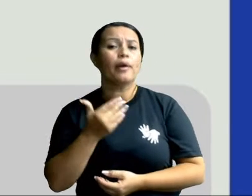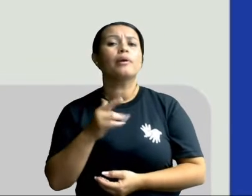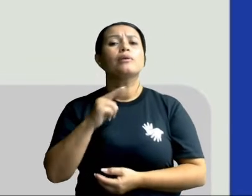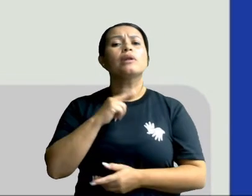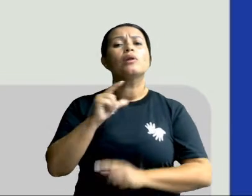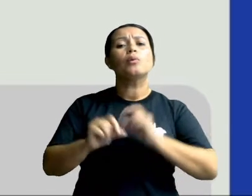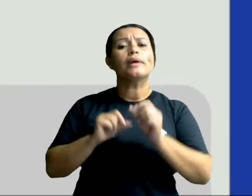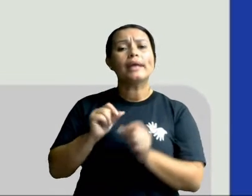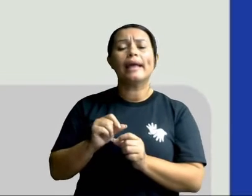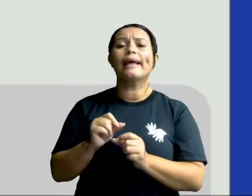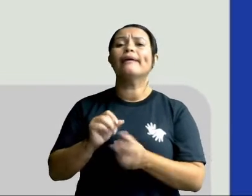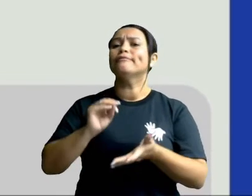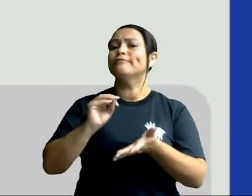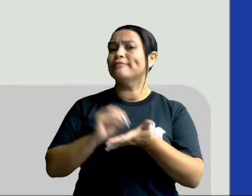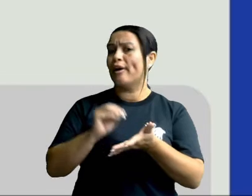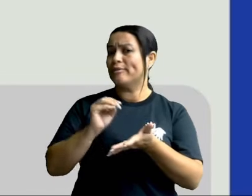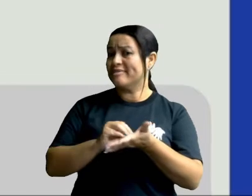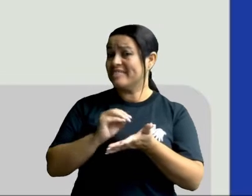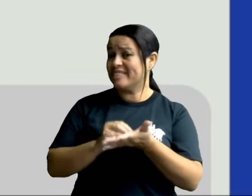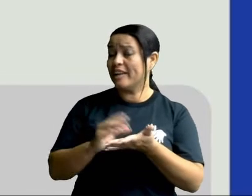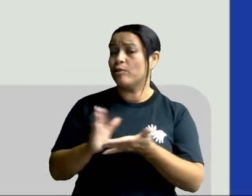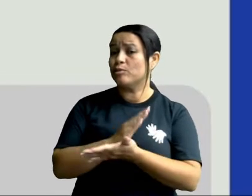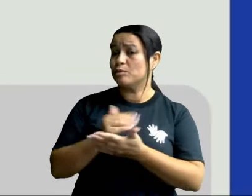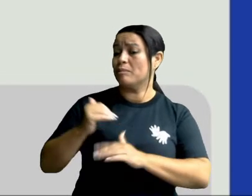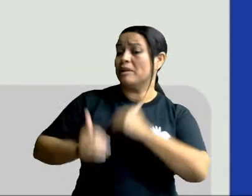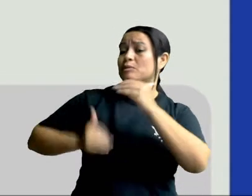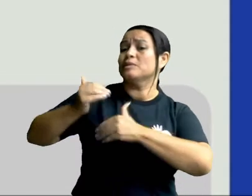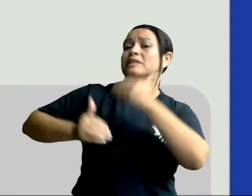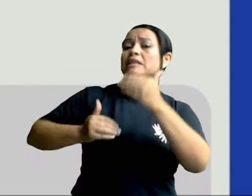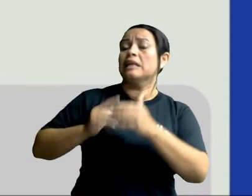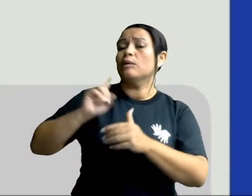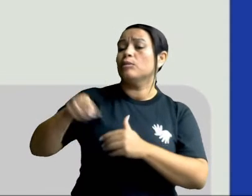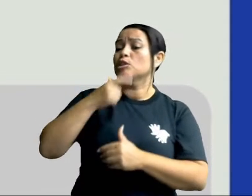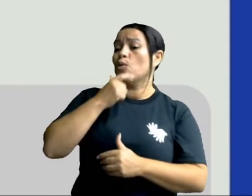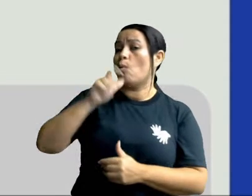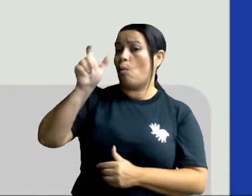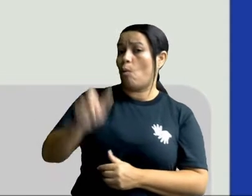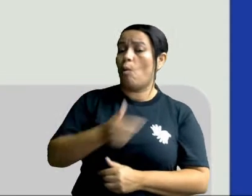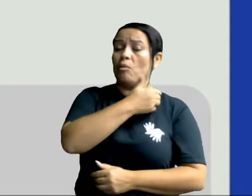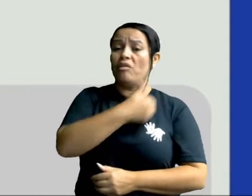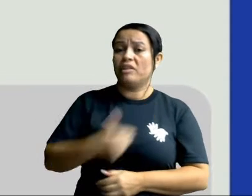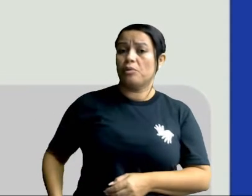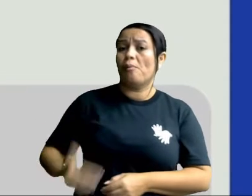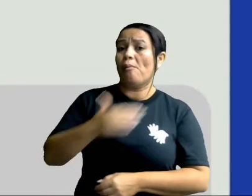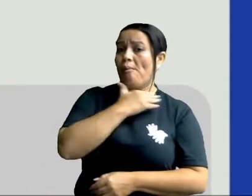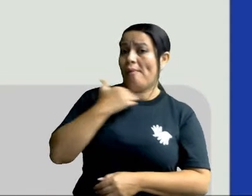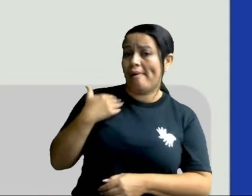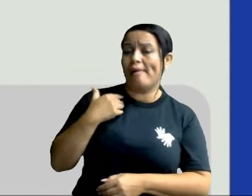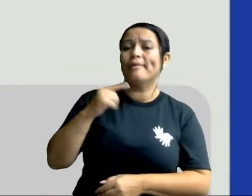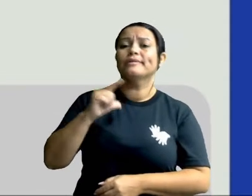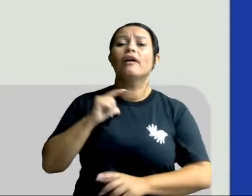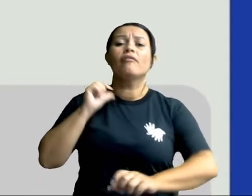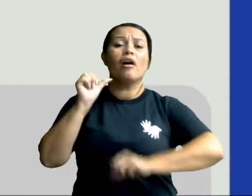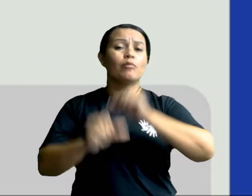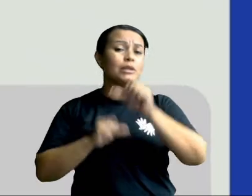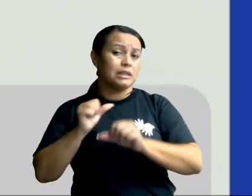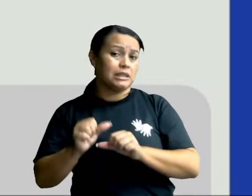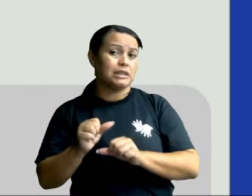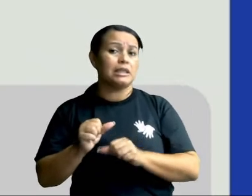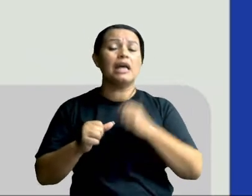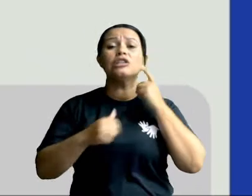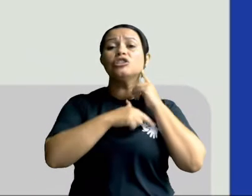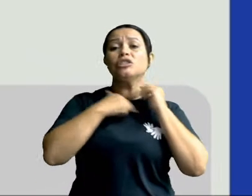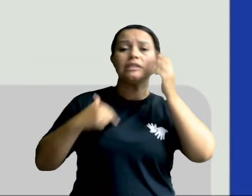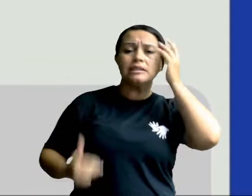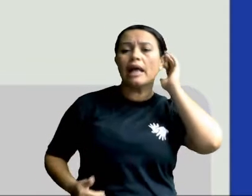por Mao Tse-tung não foram plenamente bem-sucedidas e, após a morte dele, a ala reformista do Partido Comunista Chinês assumiu